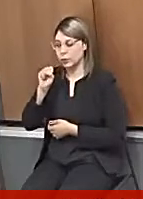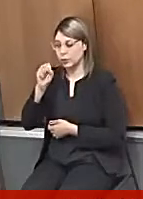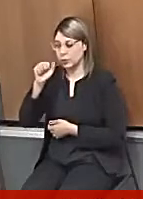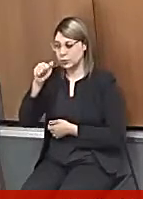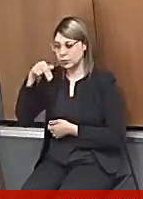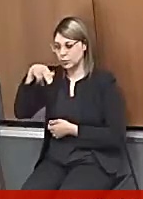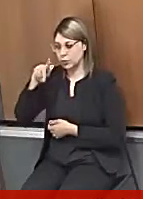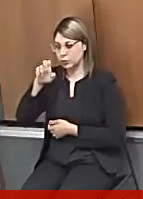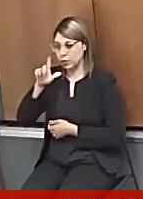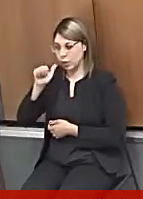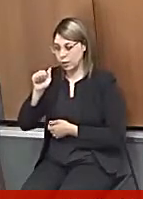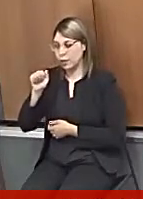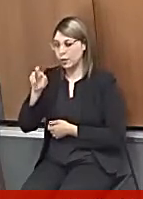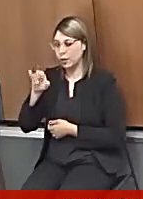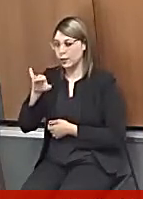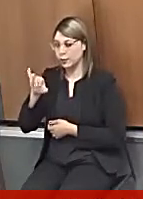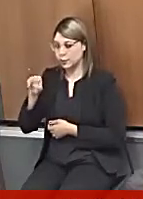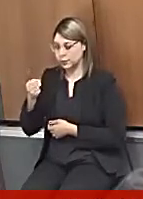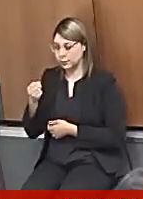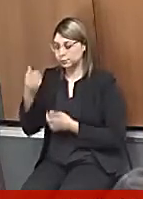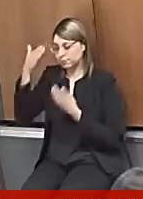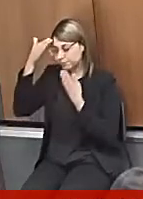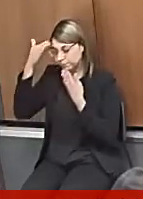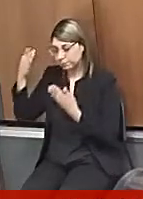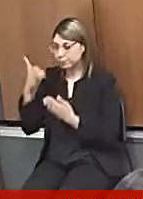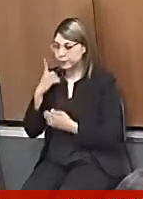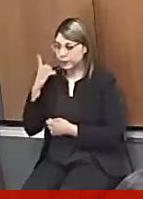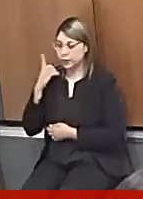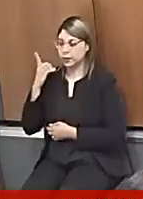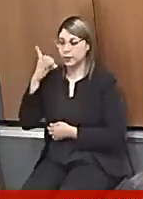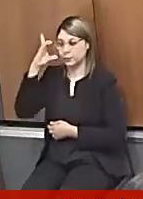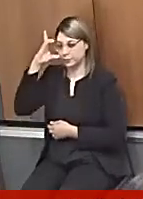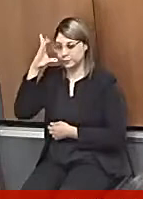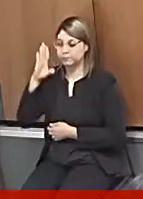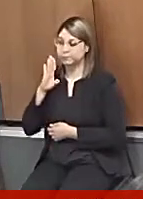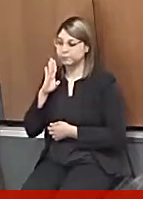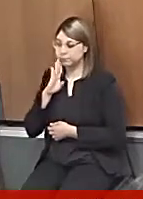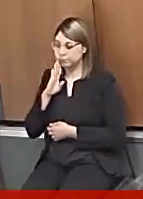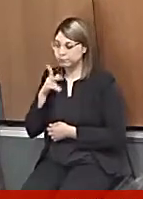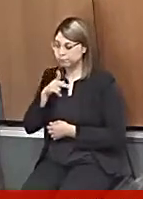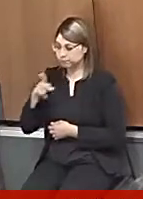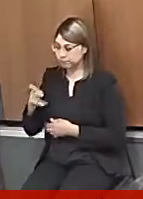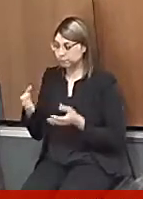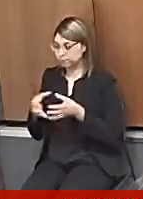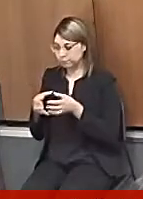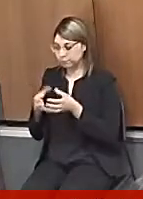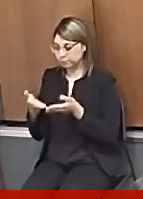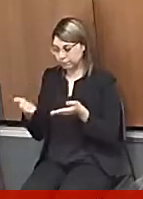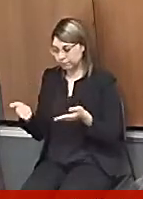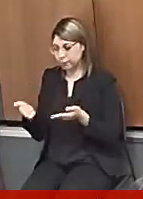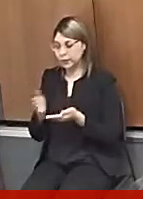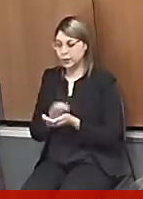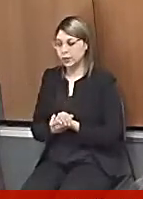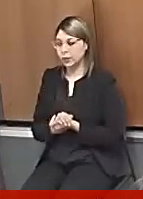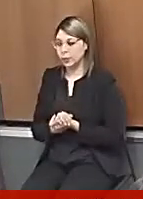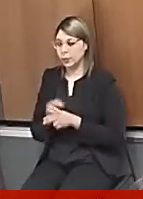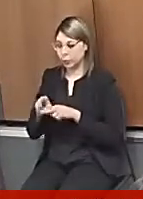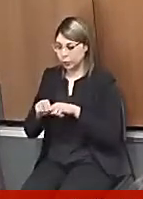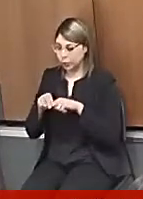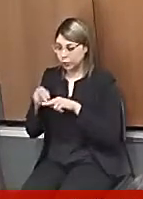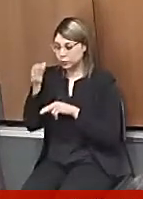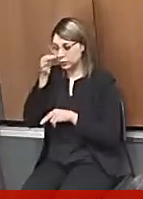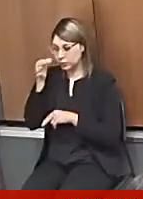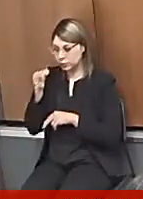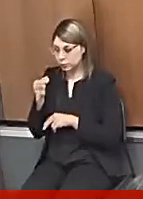eu agradeço o deputado duarte peixe que preside a esta comissão pela sua